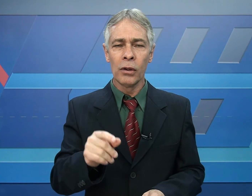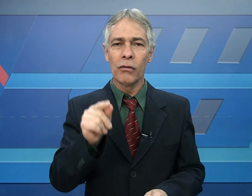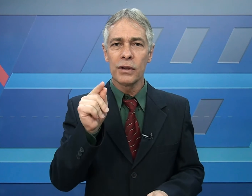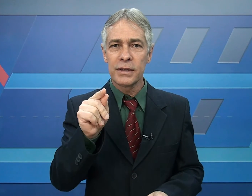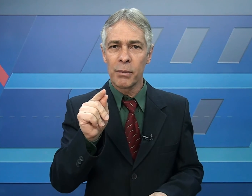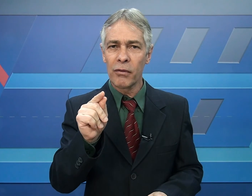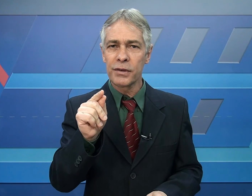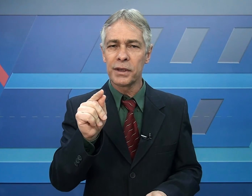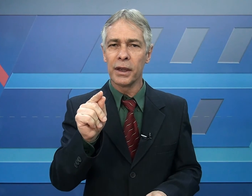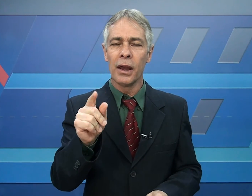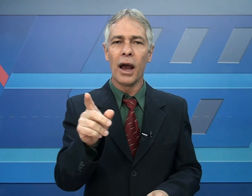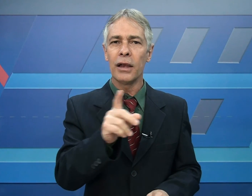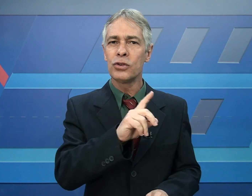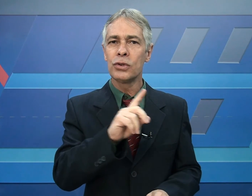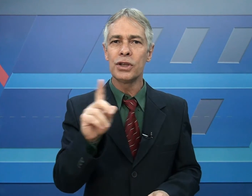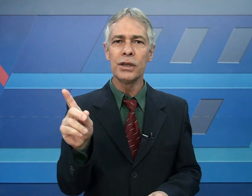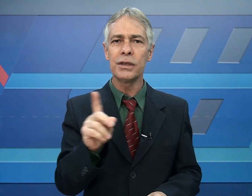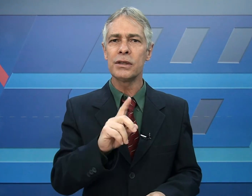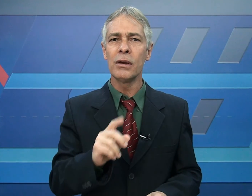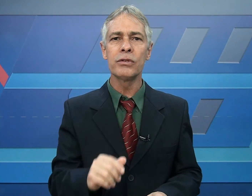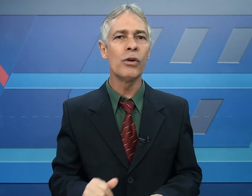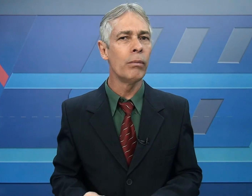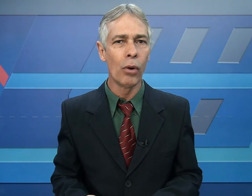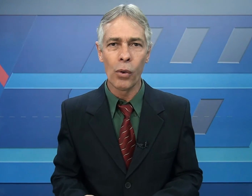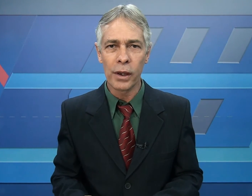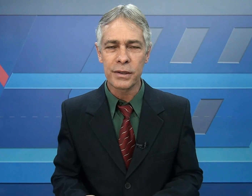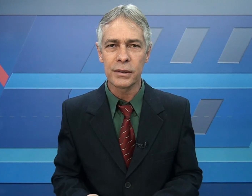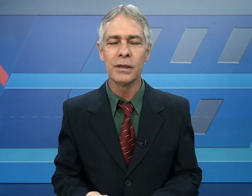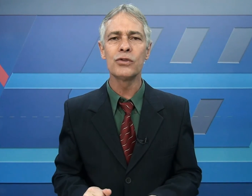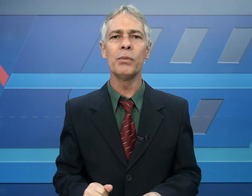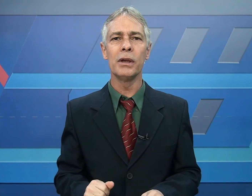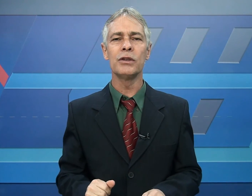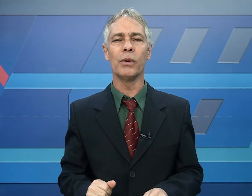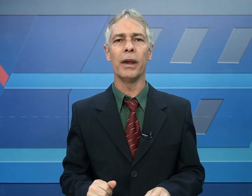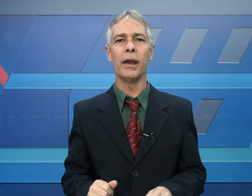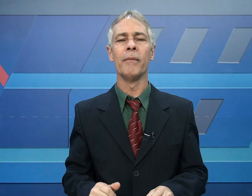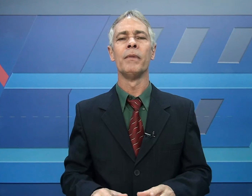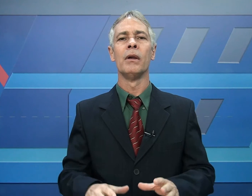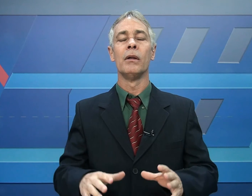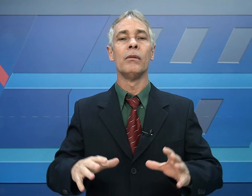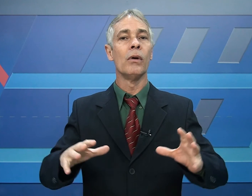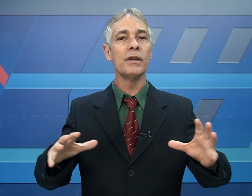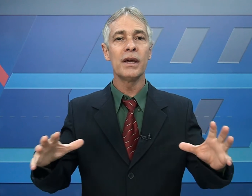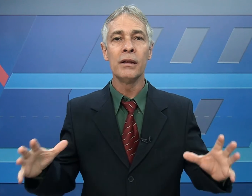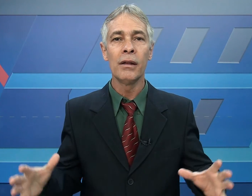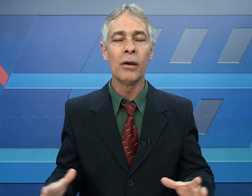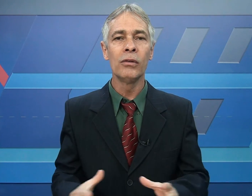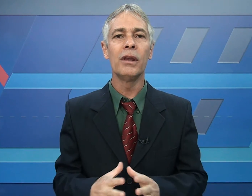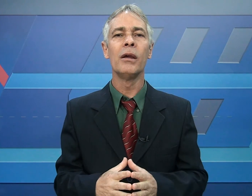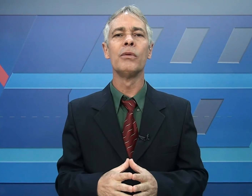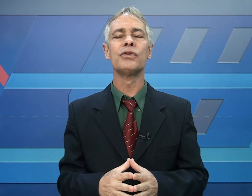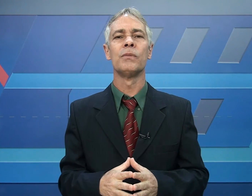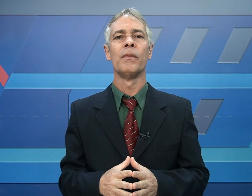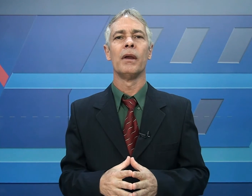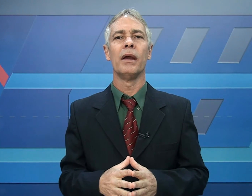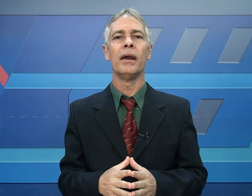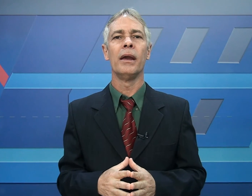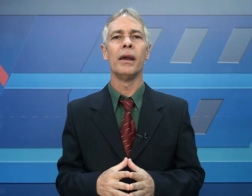Por enquanto, vou dizer para você, as notícias não são boas. Isso mesmo, nós ainda não